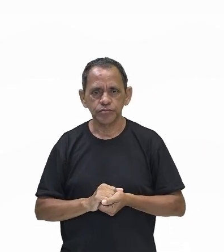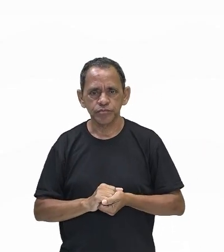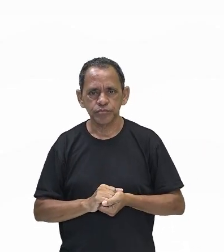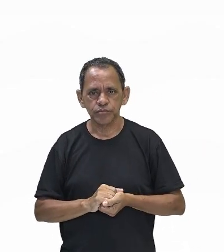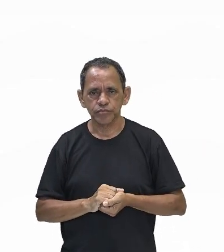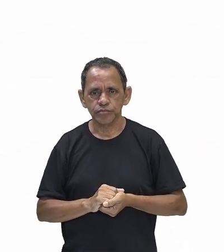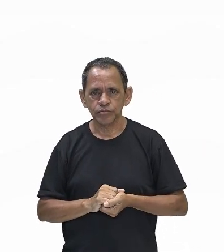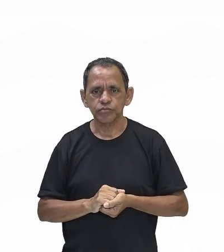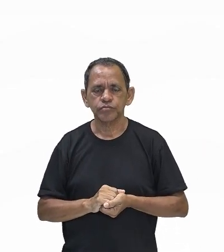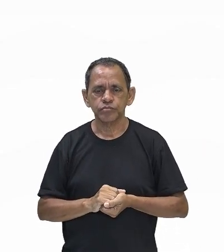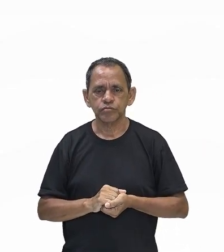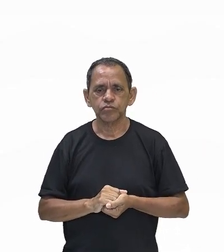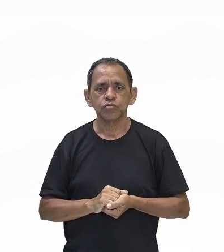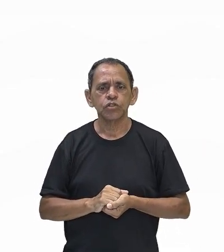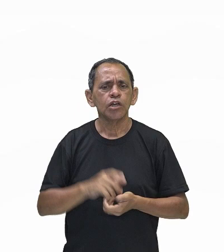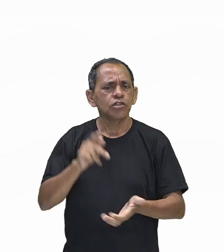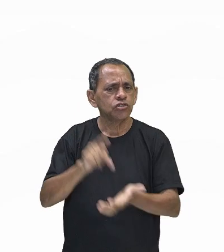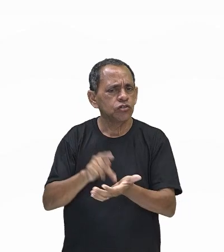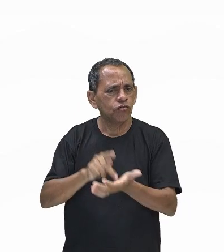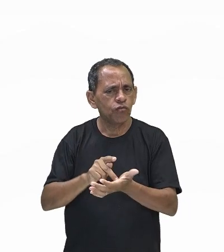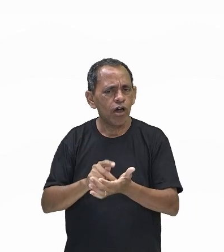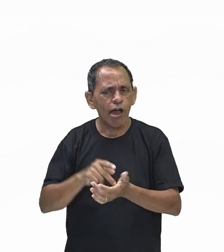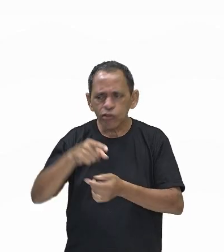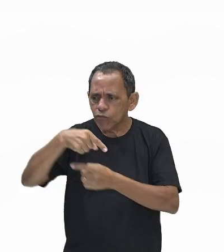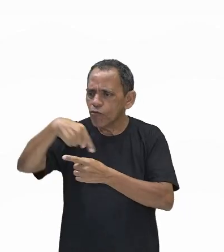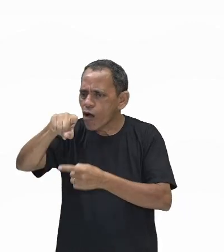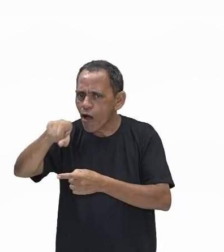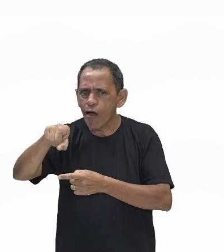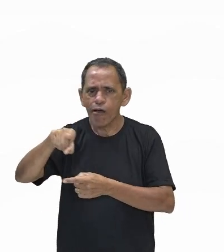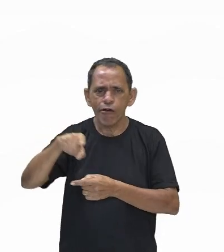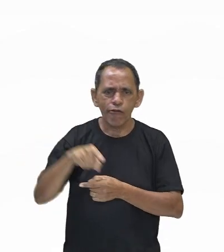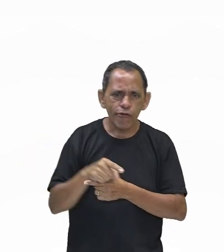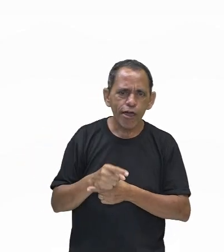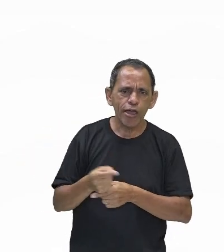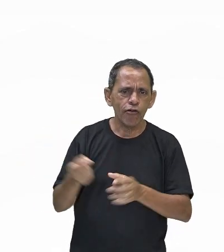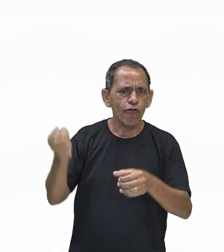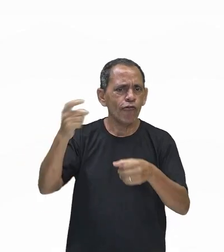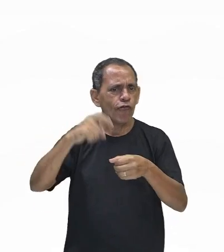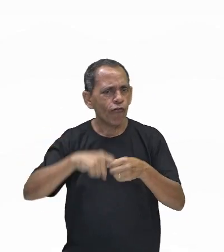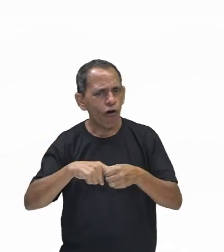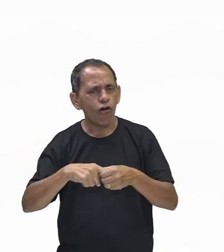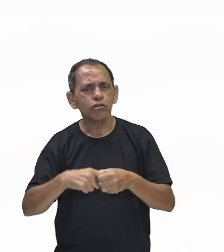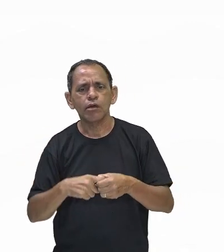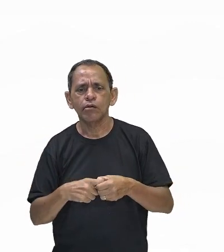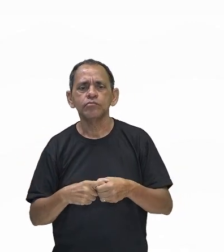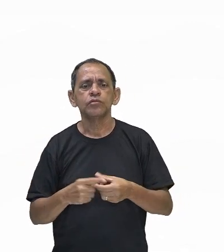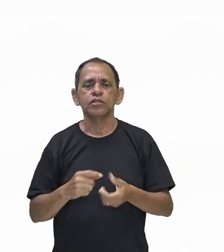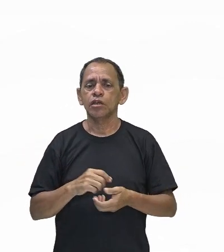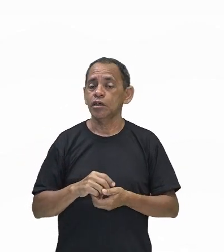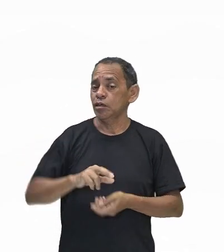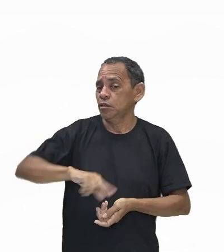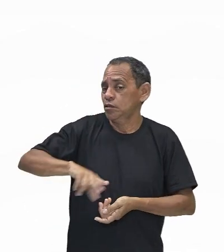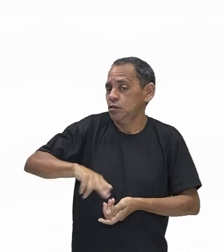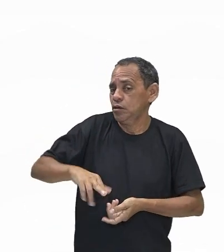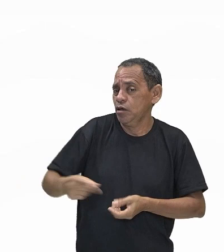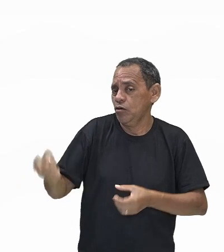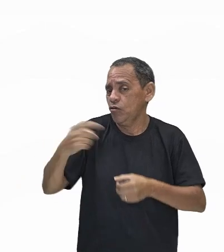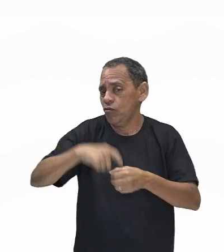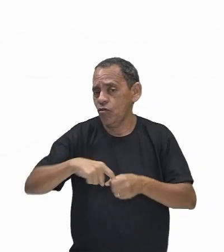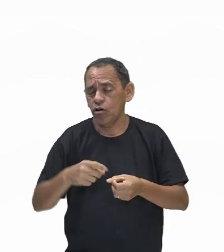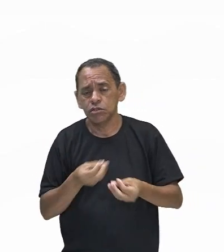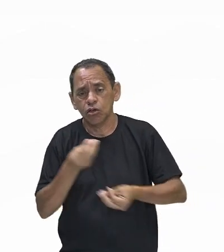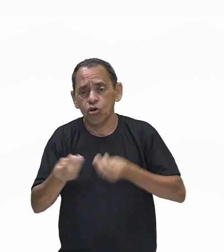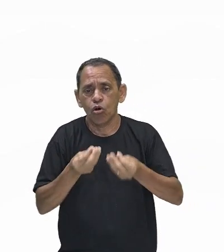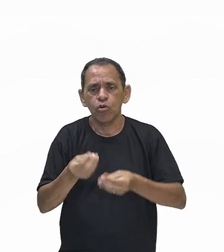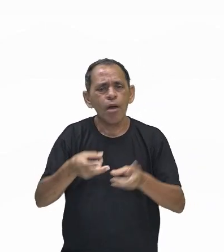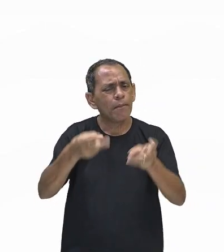dá direito. Vai, vem, volta, vem na vara, vai. Não volta, vai varando. Percebam